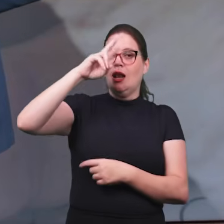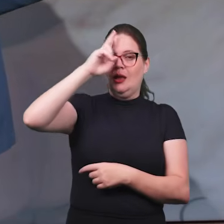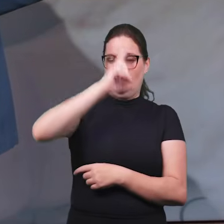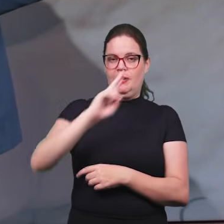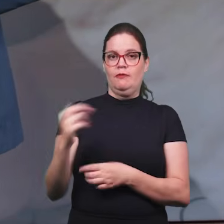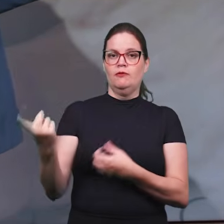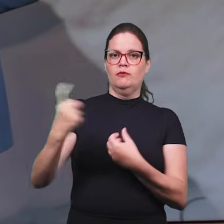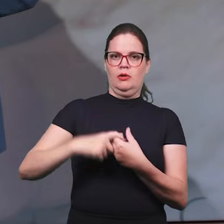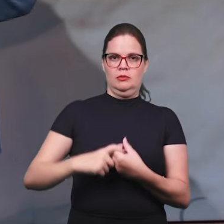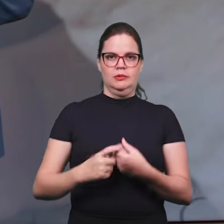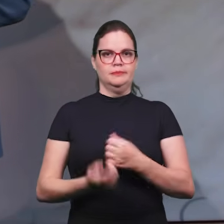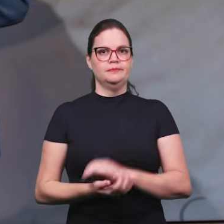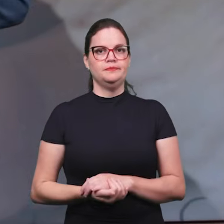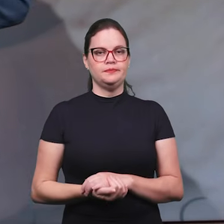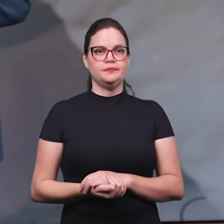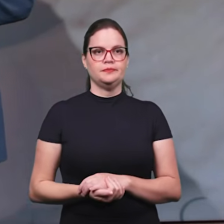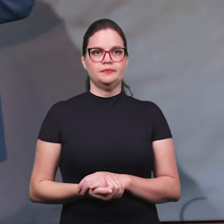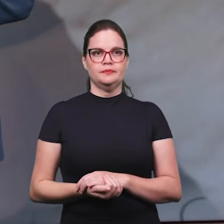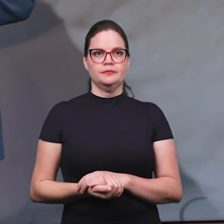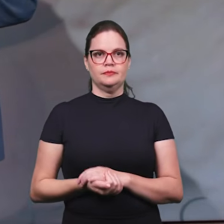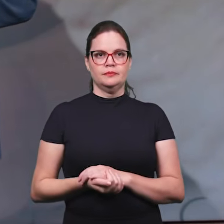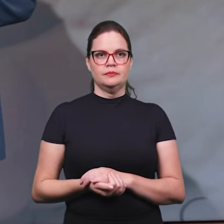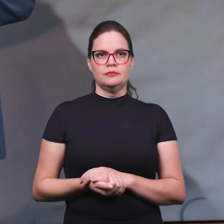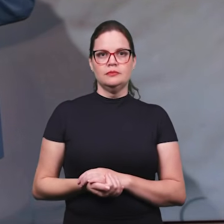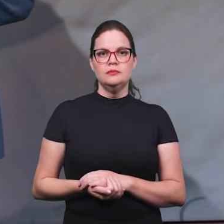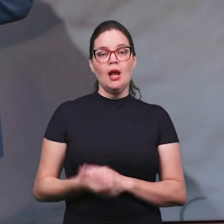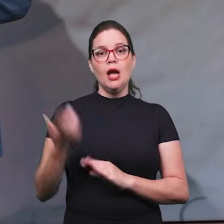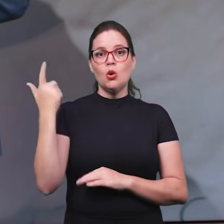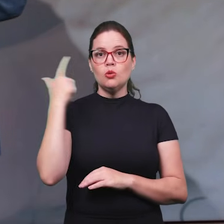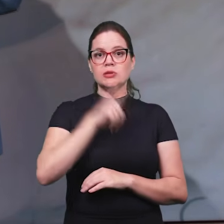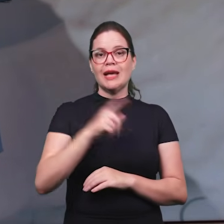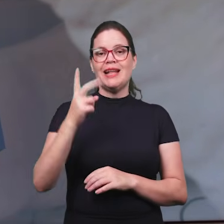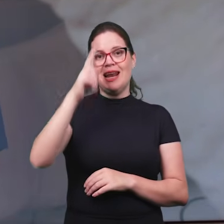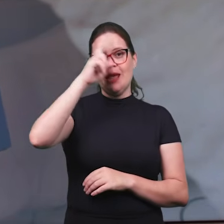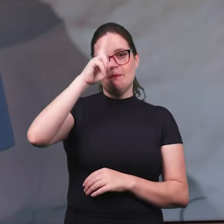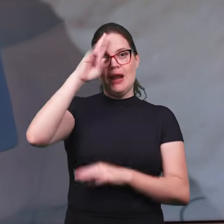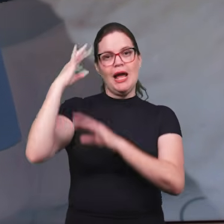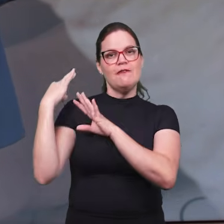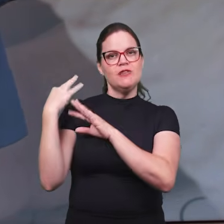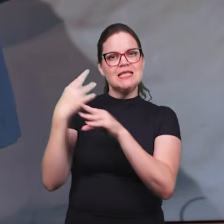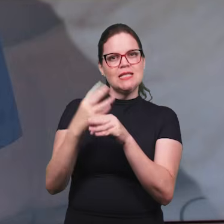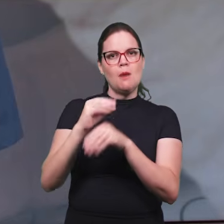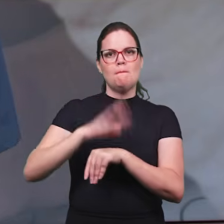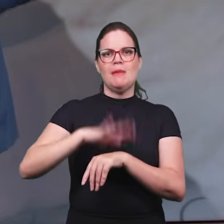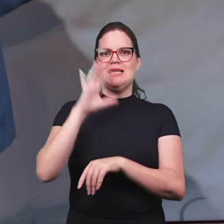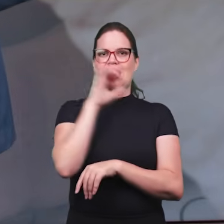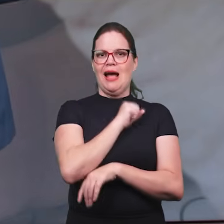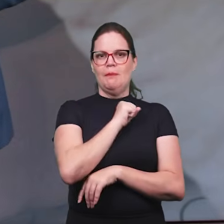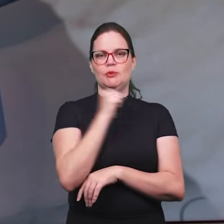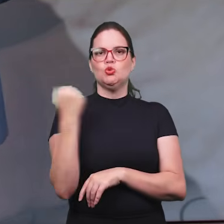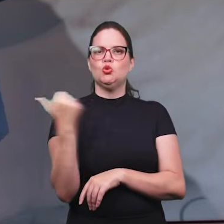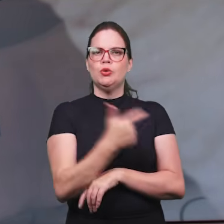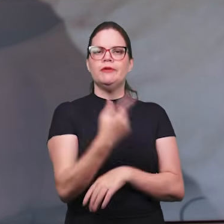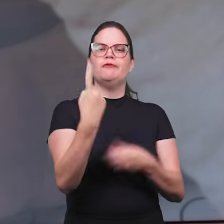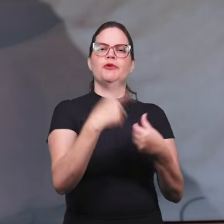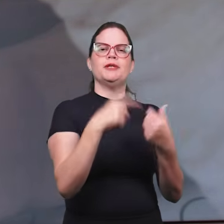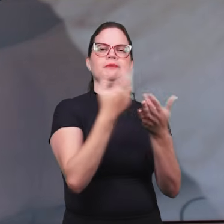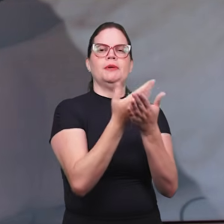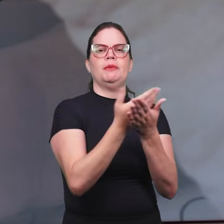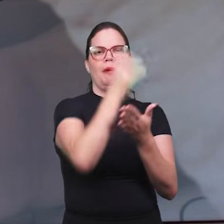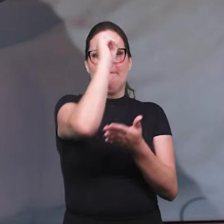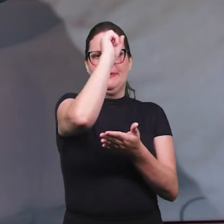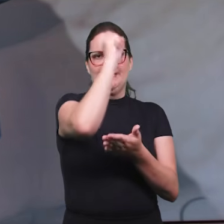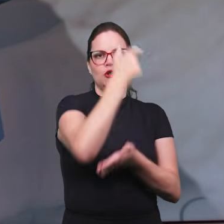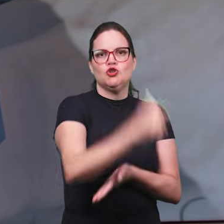para retomar os estudos. A reaprendizagem, a revisão, relembrar é muito mais rápido do